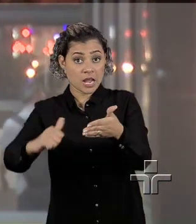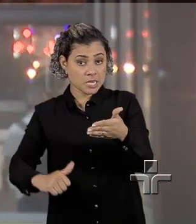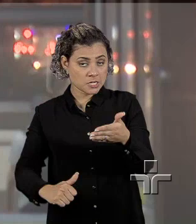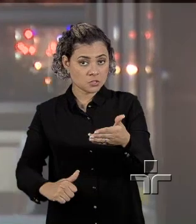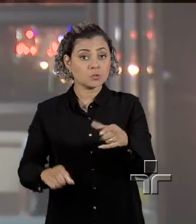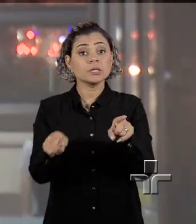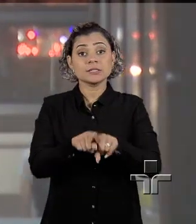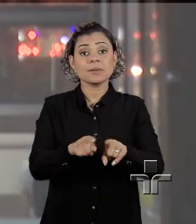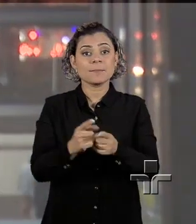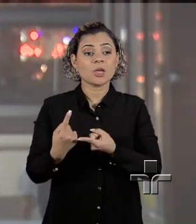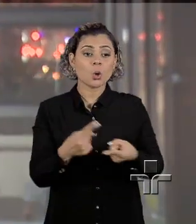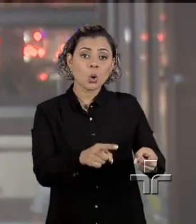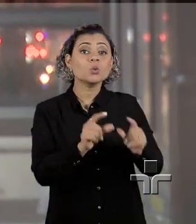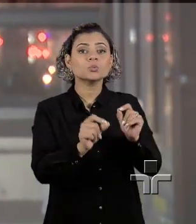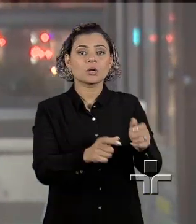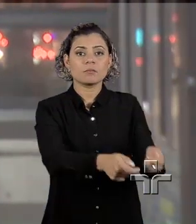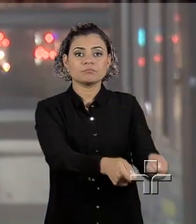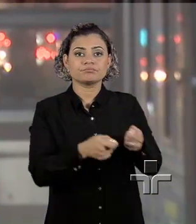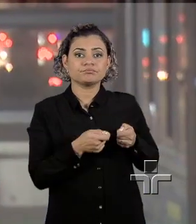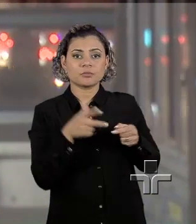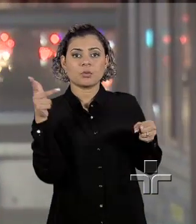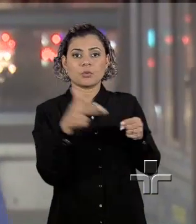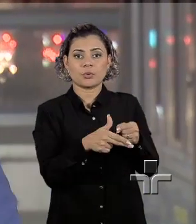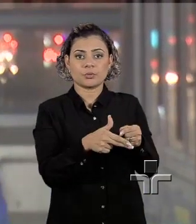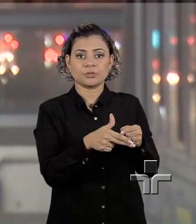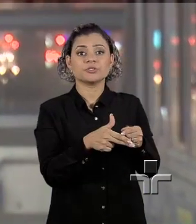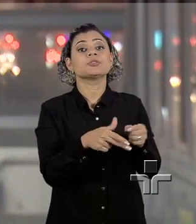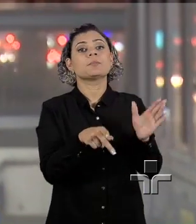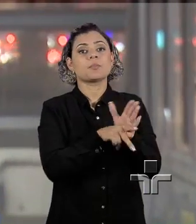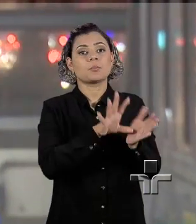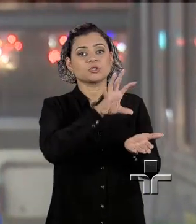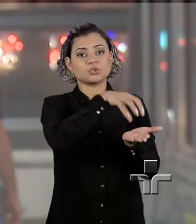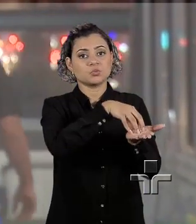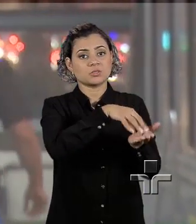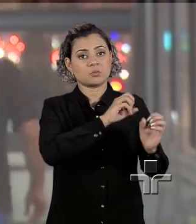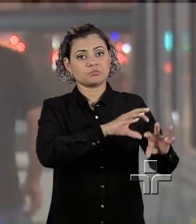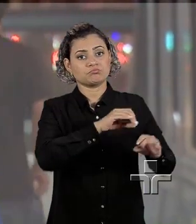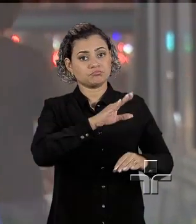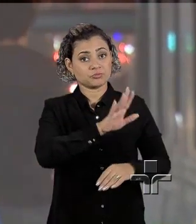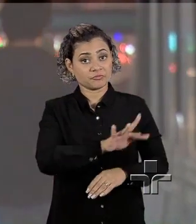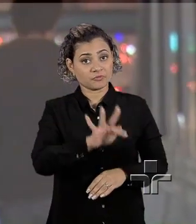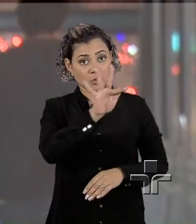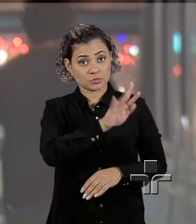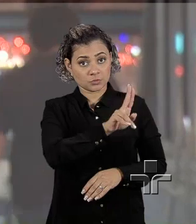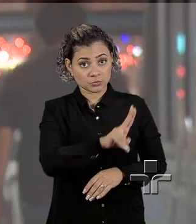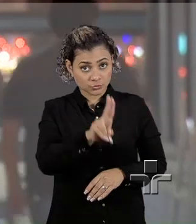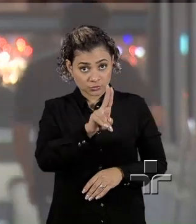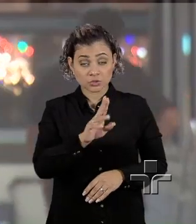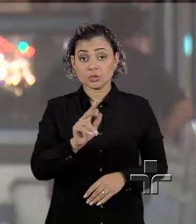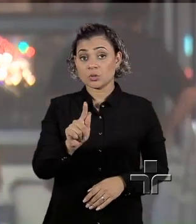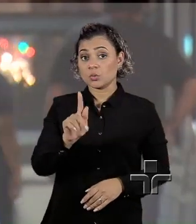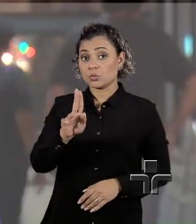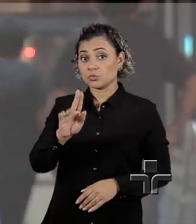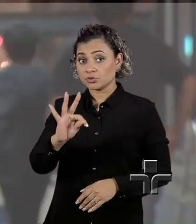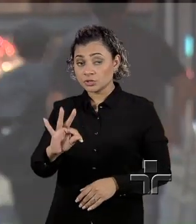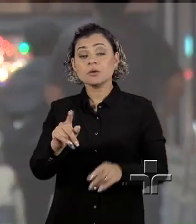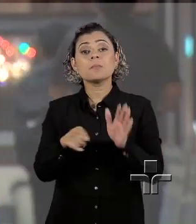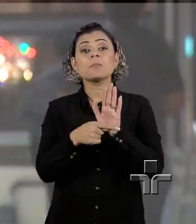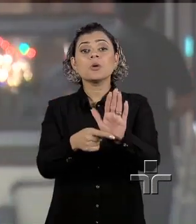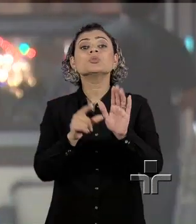também contra o contingenciamento de verbas nas instituições de ensino superior. Segundo a CUT, estão programados atos